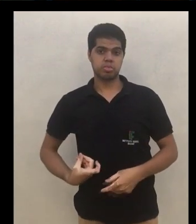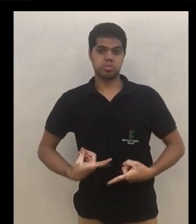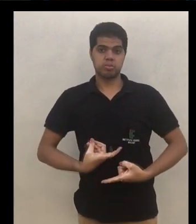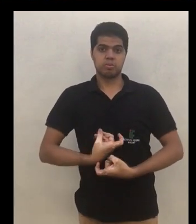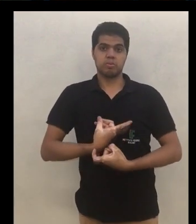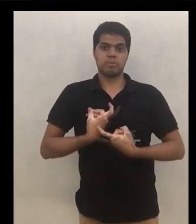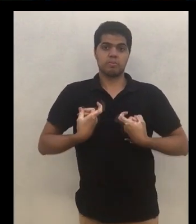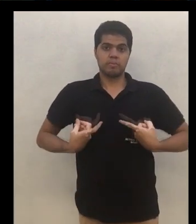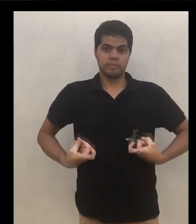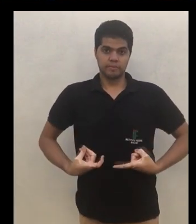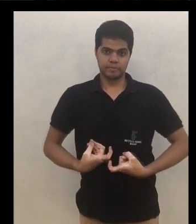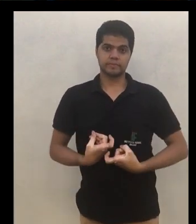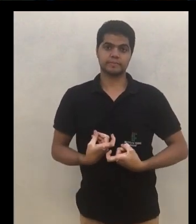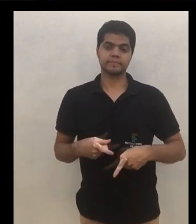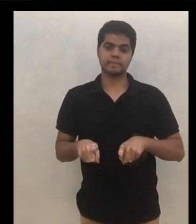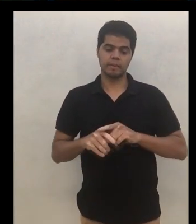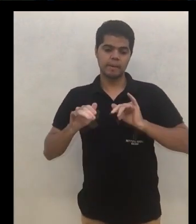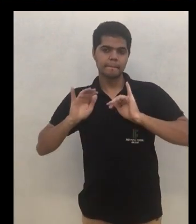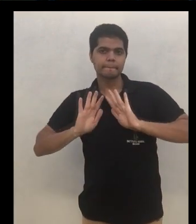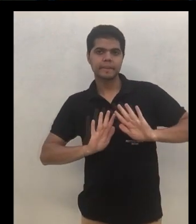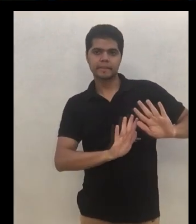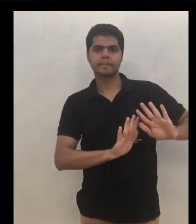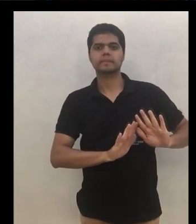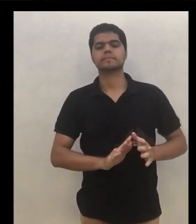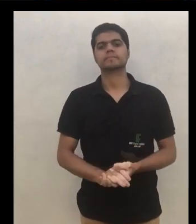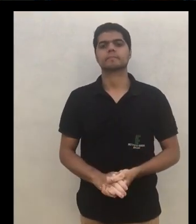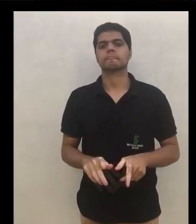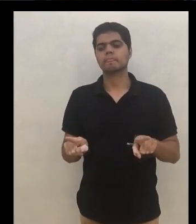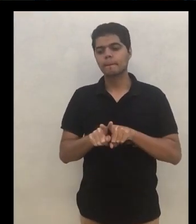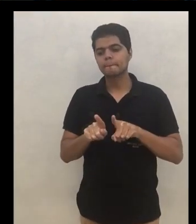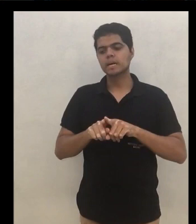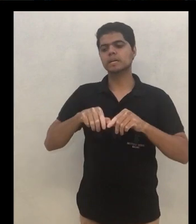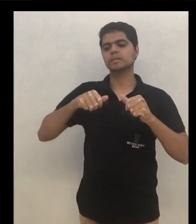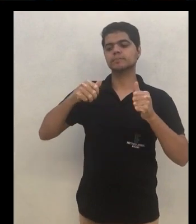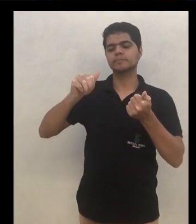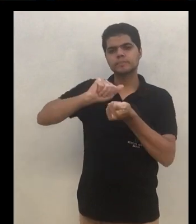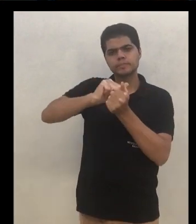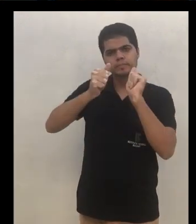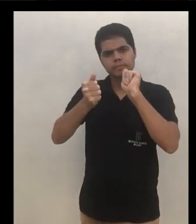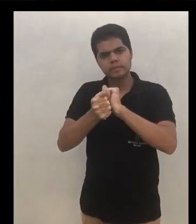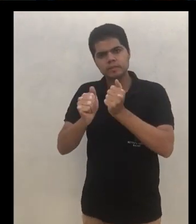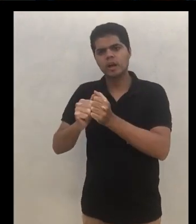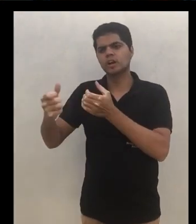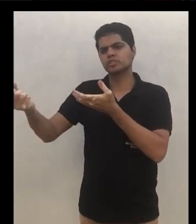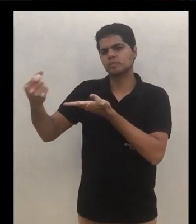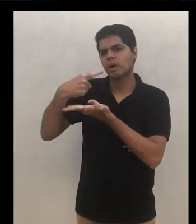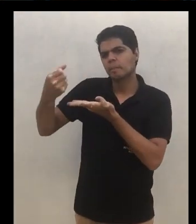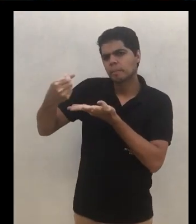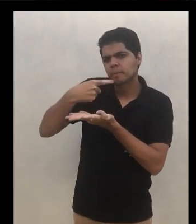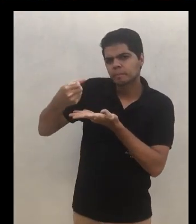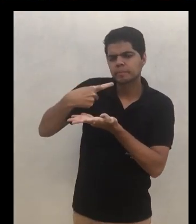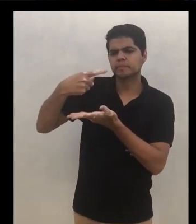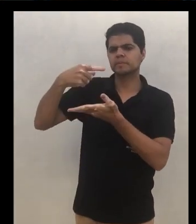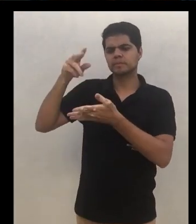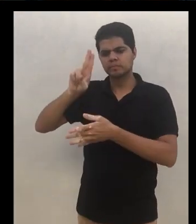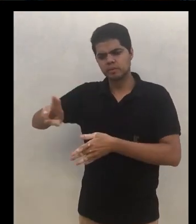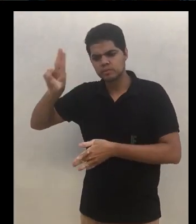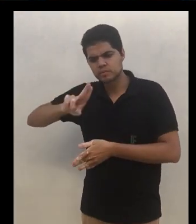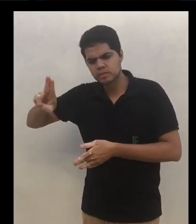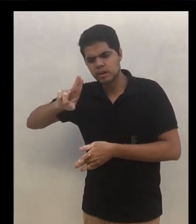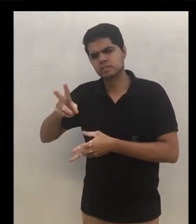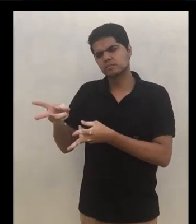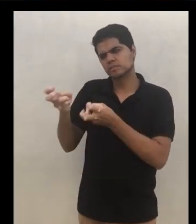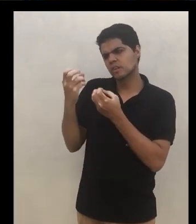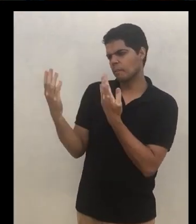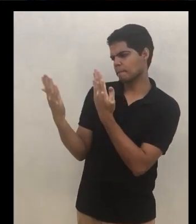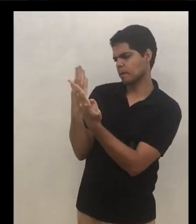O uso de produtos provenientes de organismos geneticamente modificados só será permitido se tiver um similar, né, só